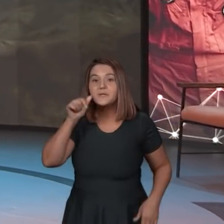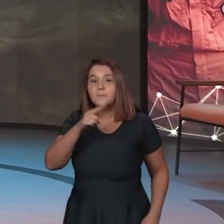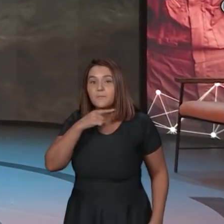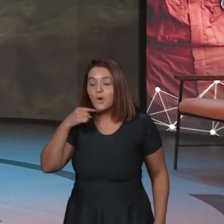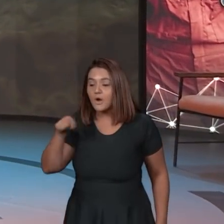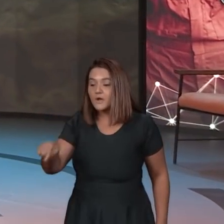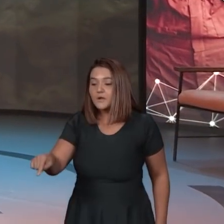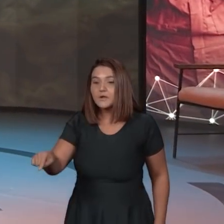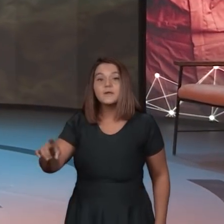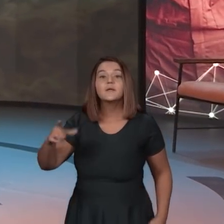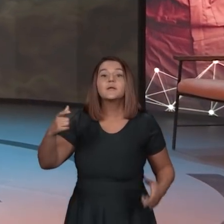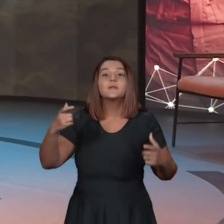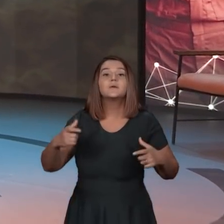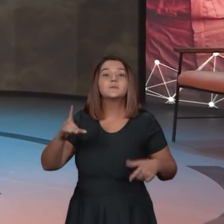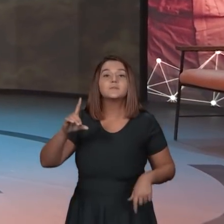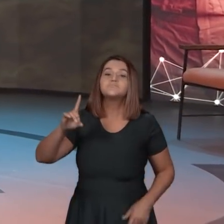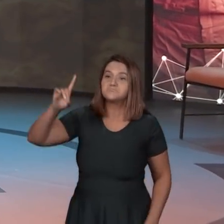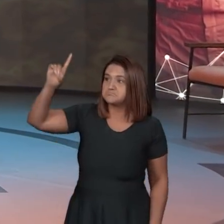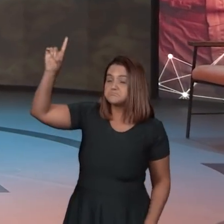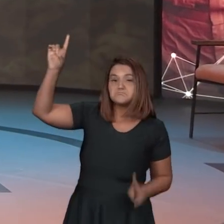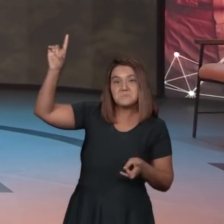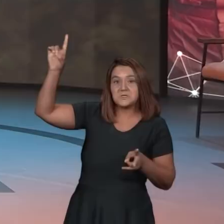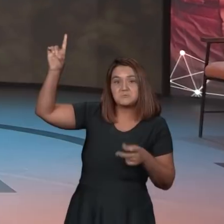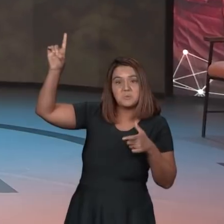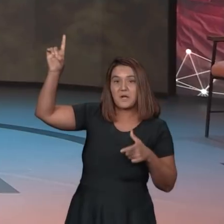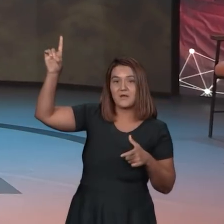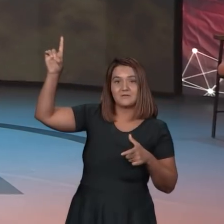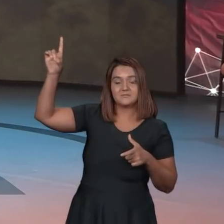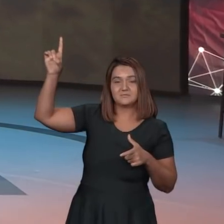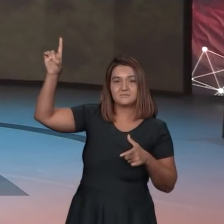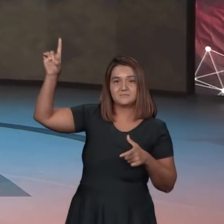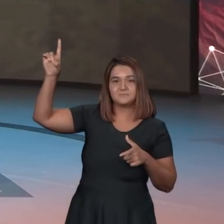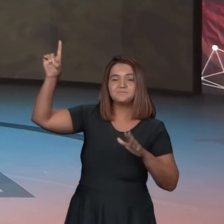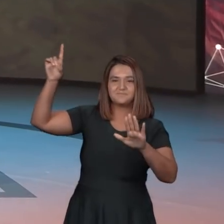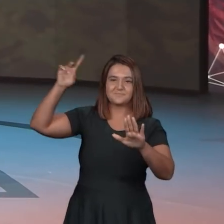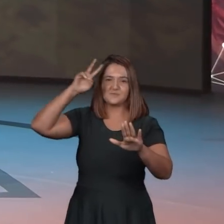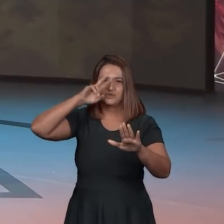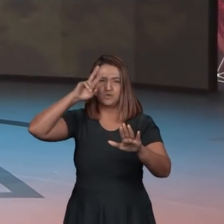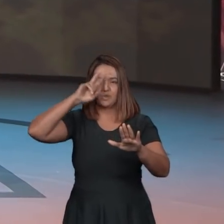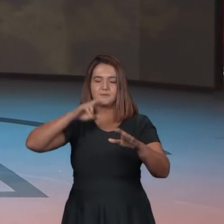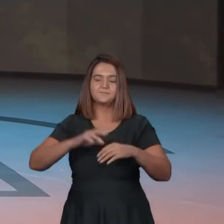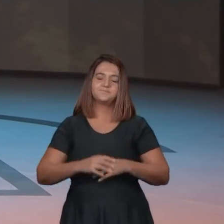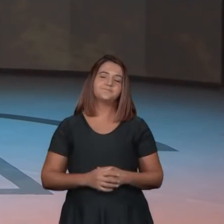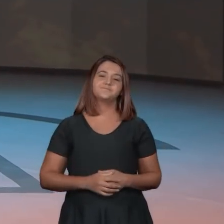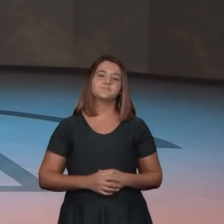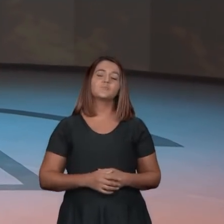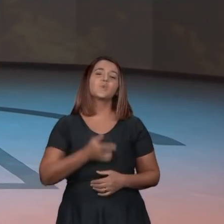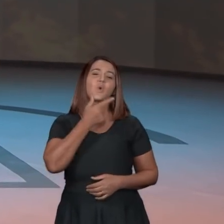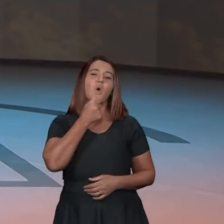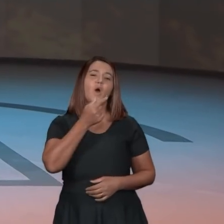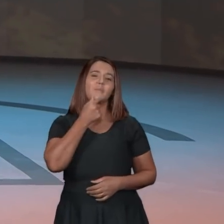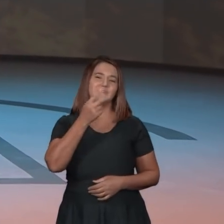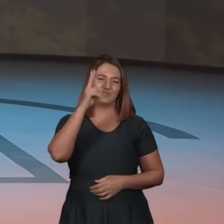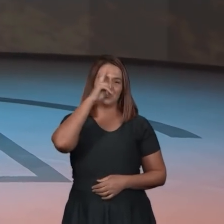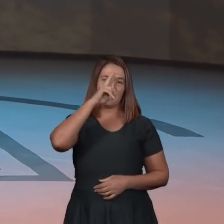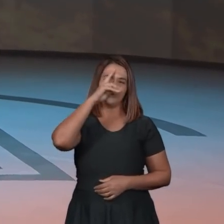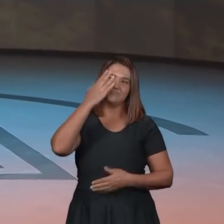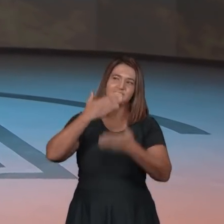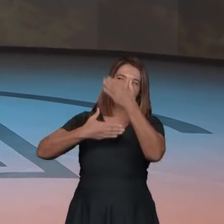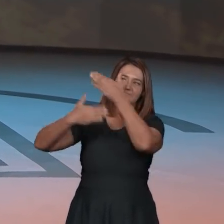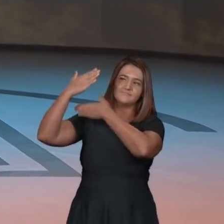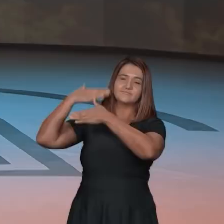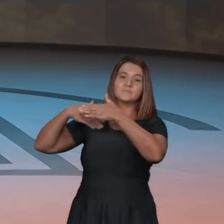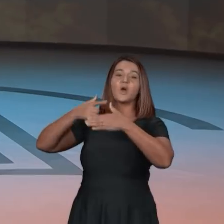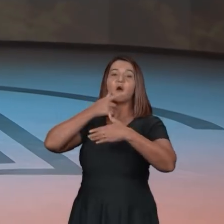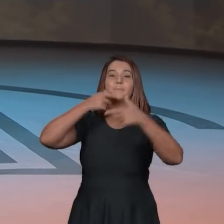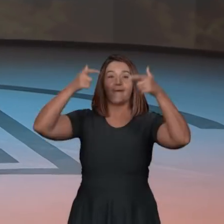aqui contando uma historinha para você. Uma vez um rei colocou uma lei em seu reino que qualquer